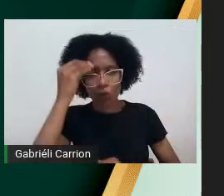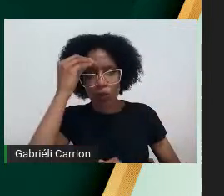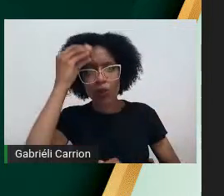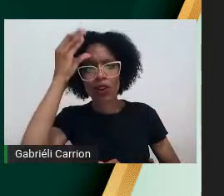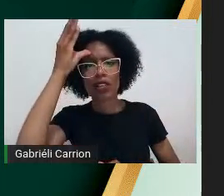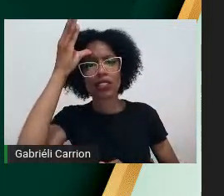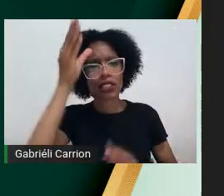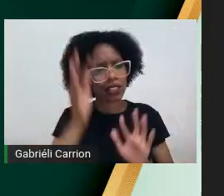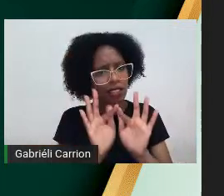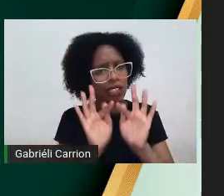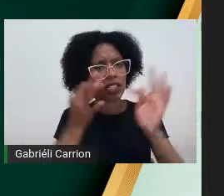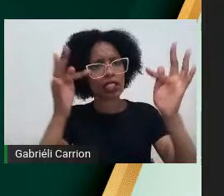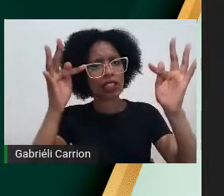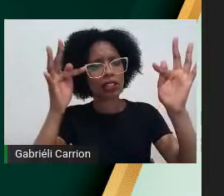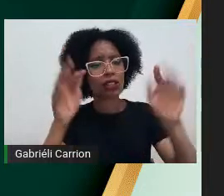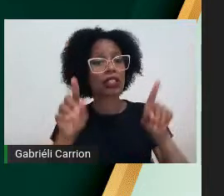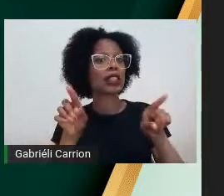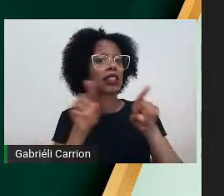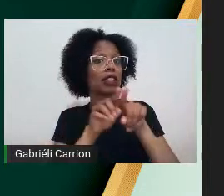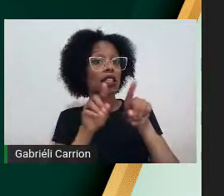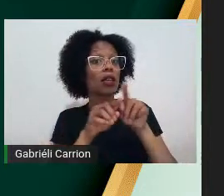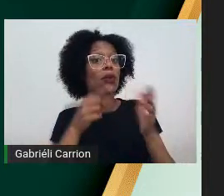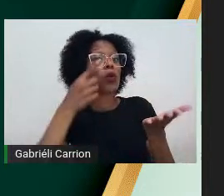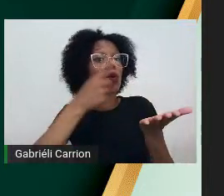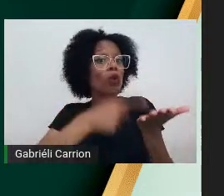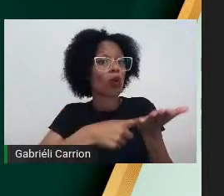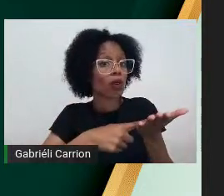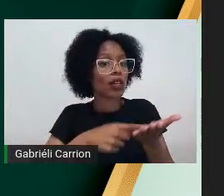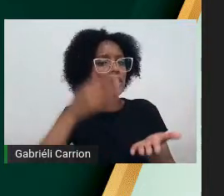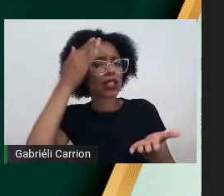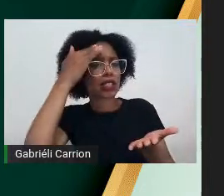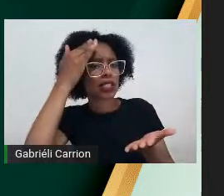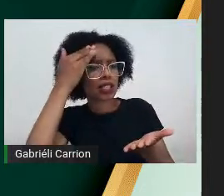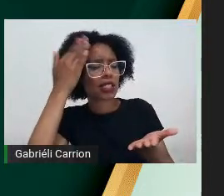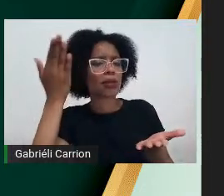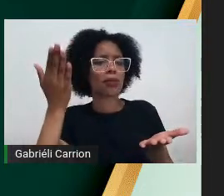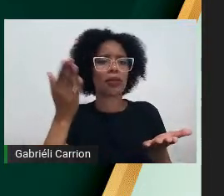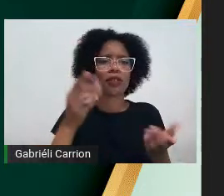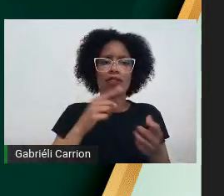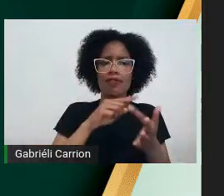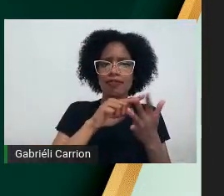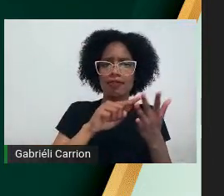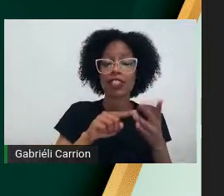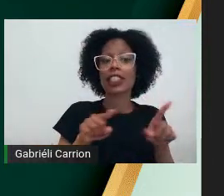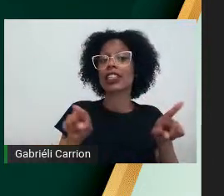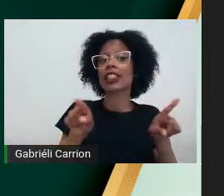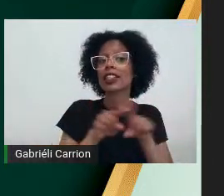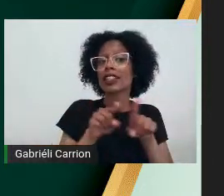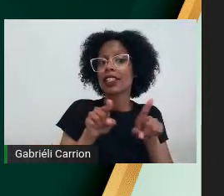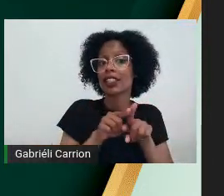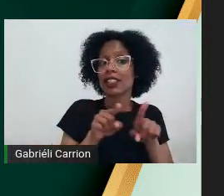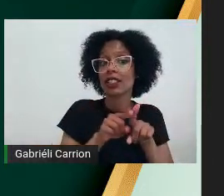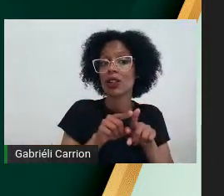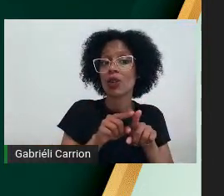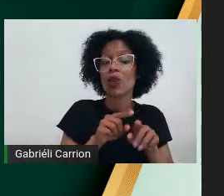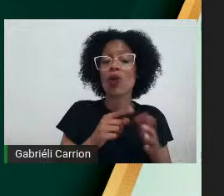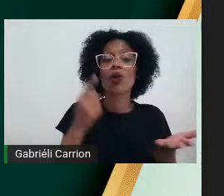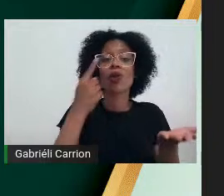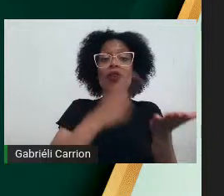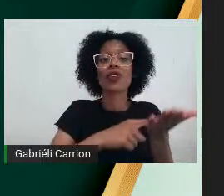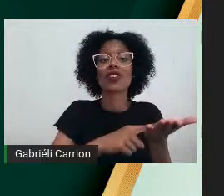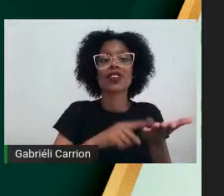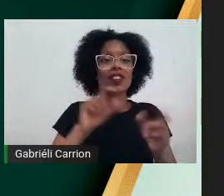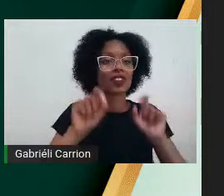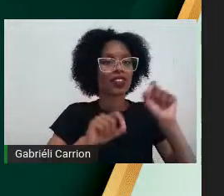e tecnologias, tem um compromisso com o saber sistematizado, mas tem também um sério compromisso com problemas